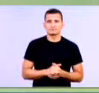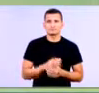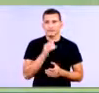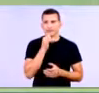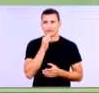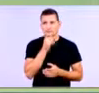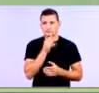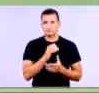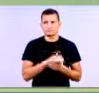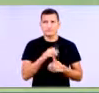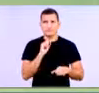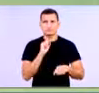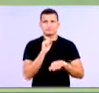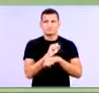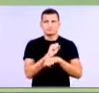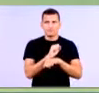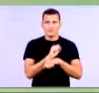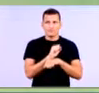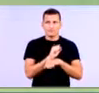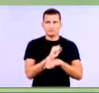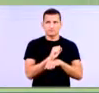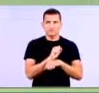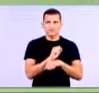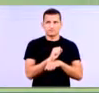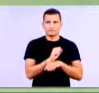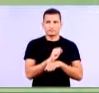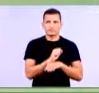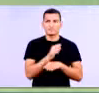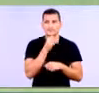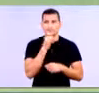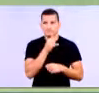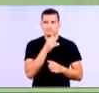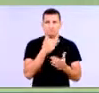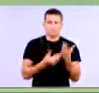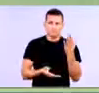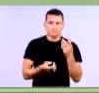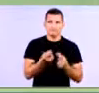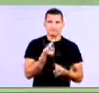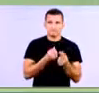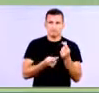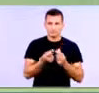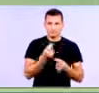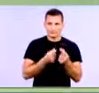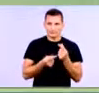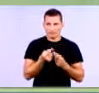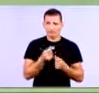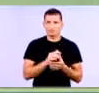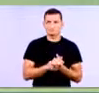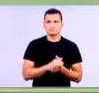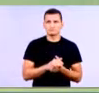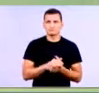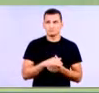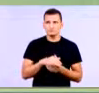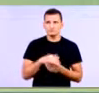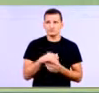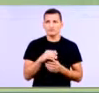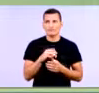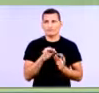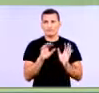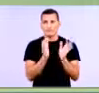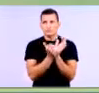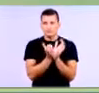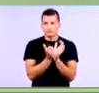haja paralisações que resultem em perdas financeiras e ou operacionais para a organização,